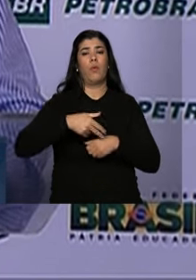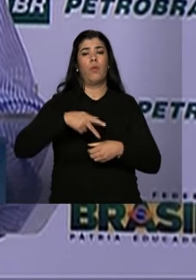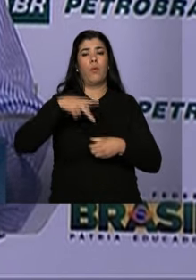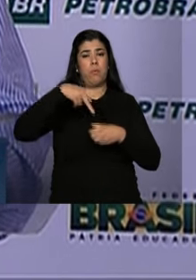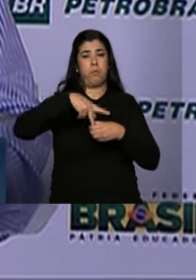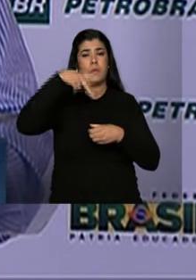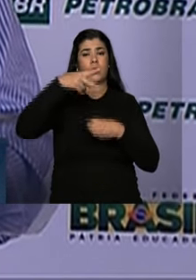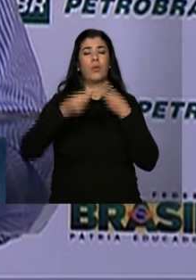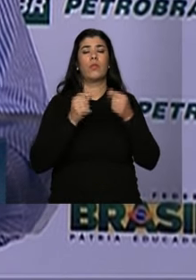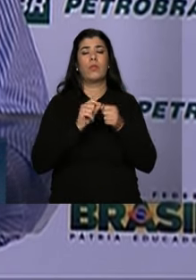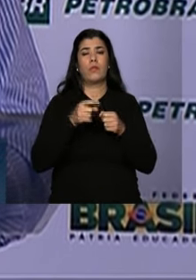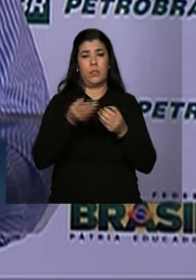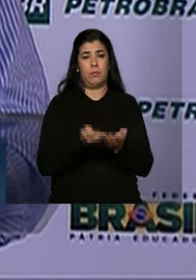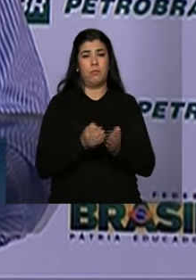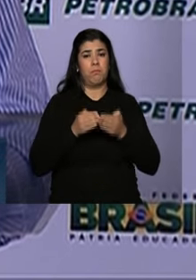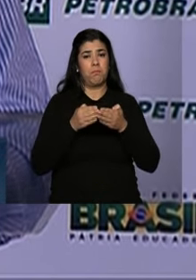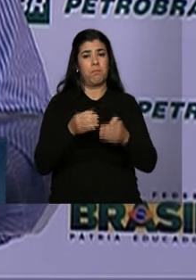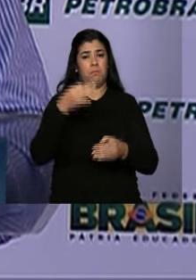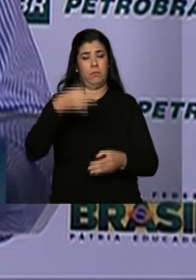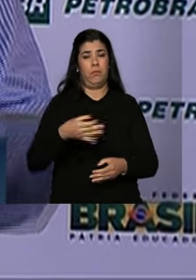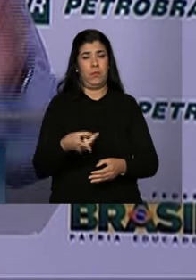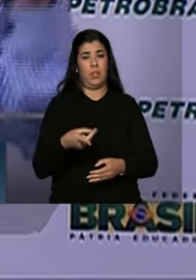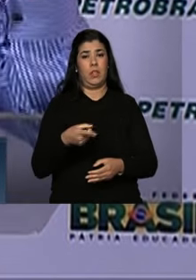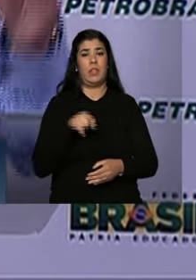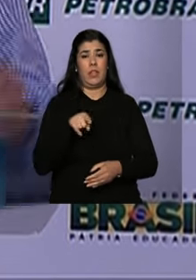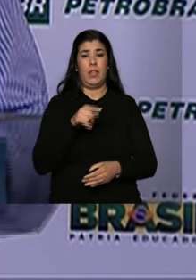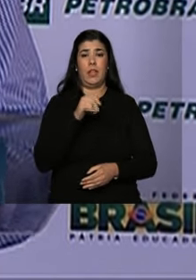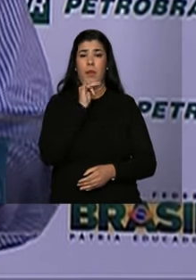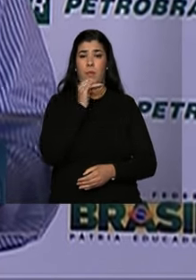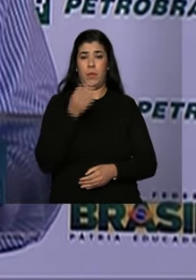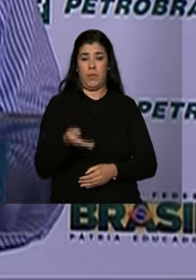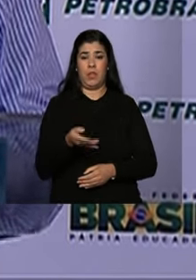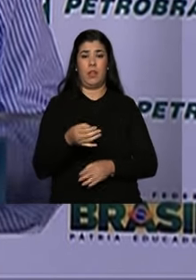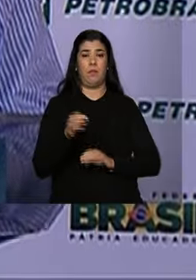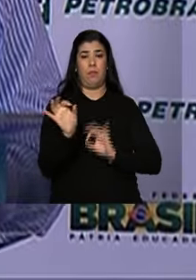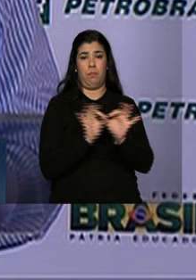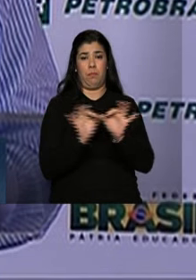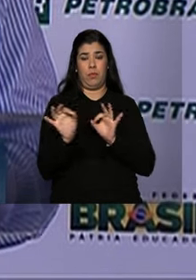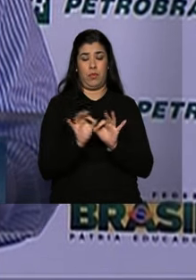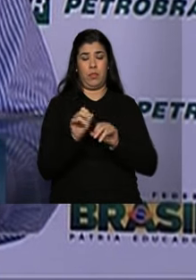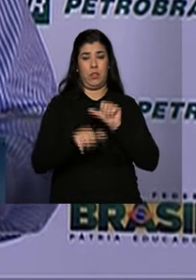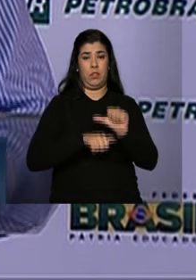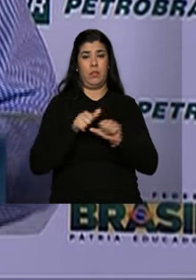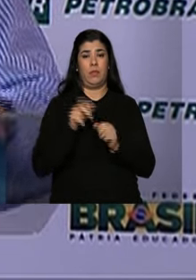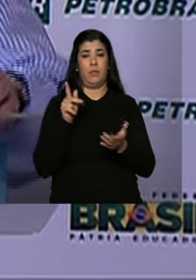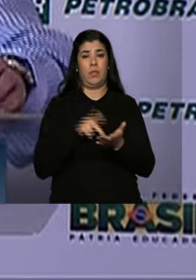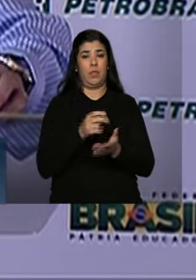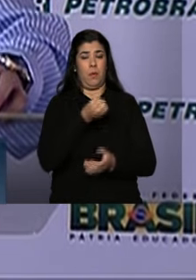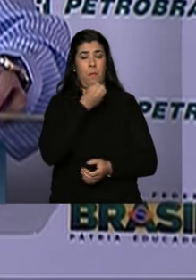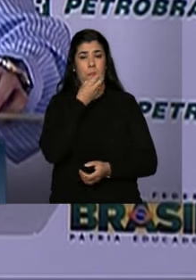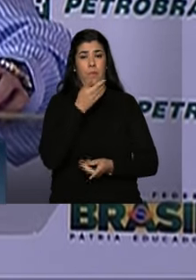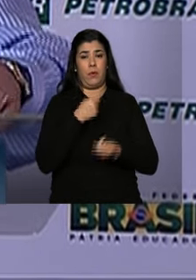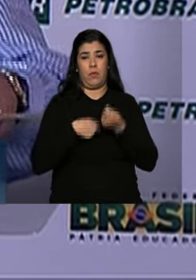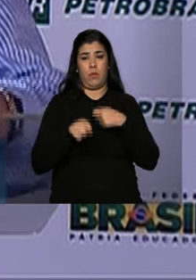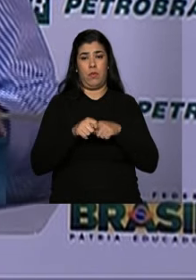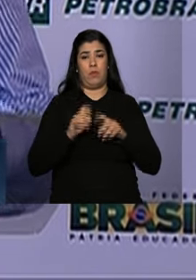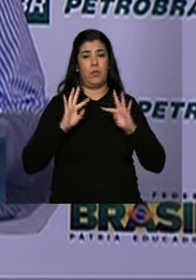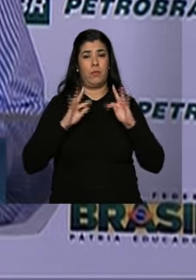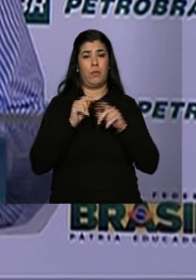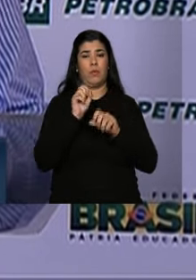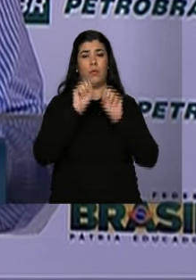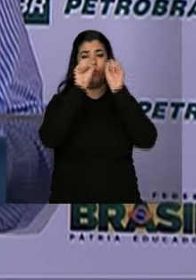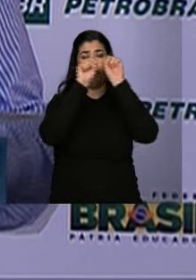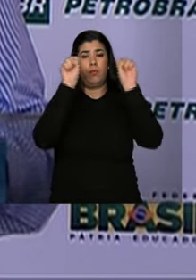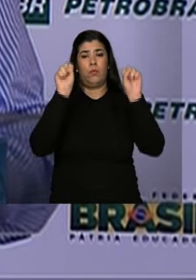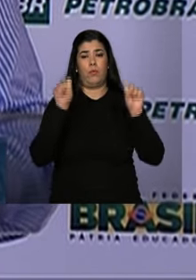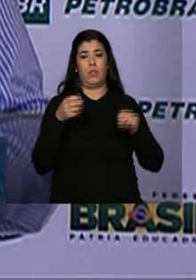que participar de projetos como este, que hoje se torna realidade, é um bom negócio para todo o sistema